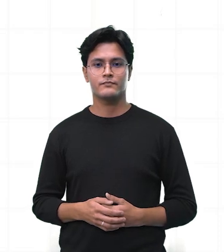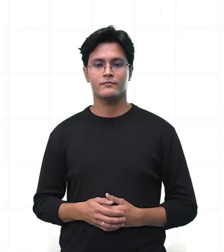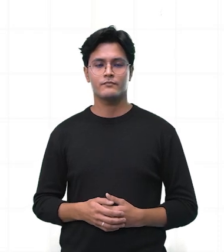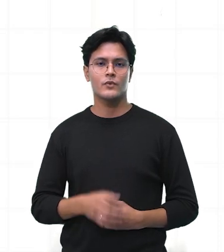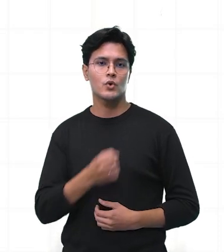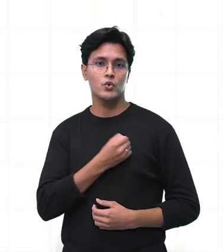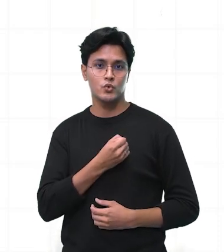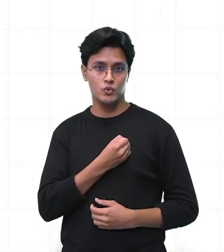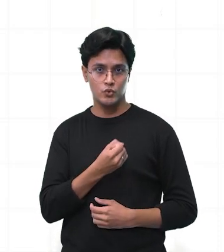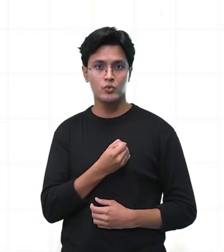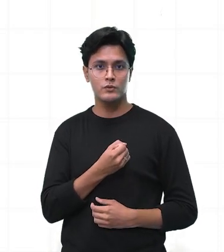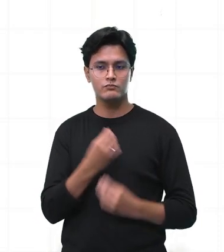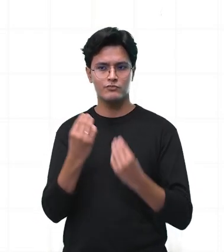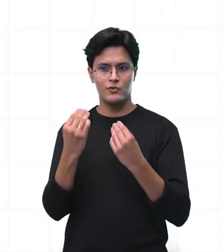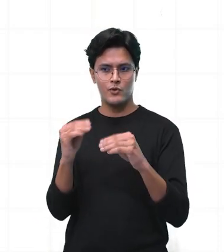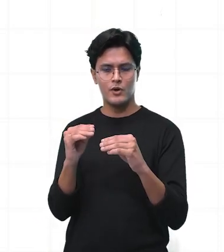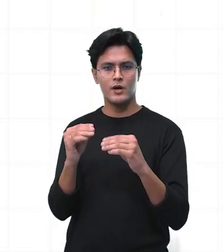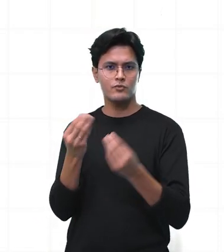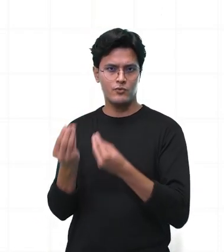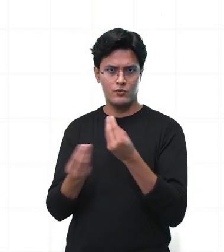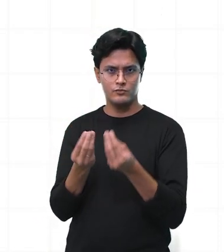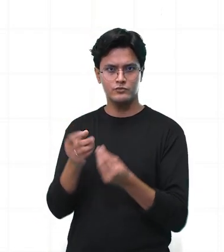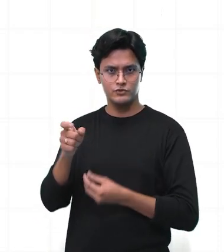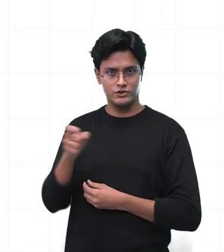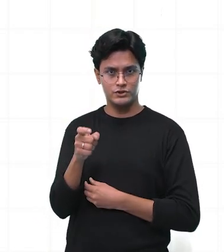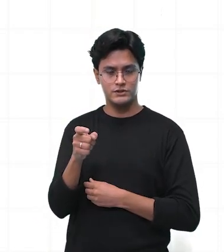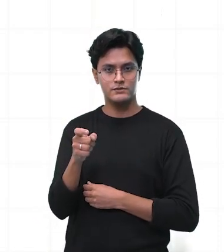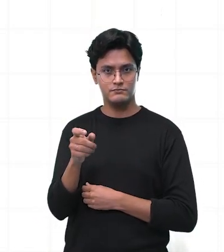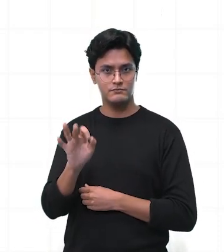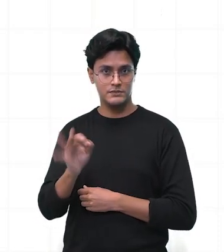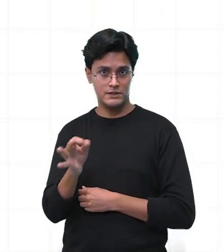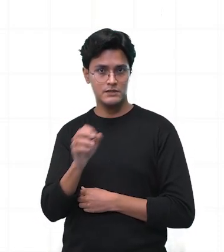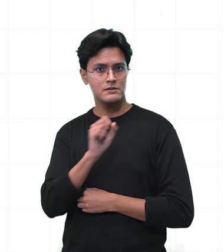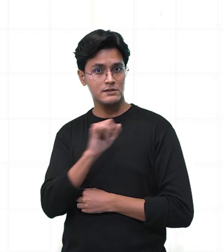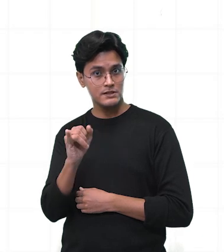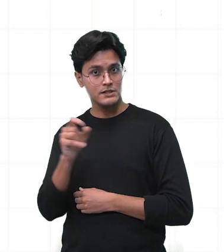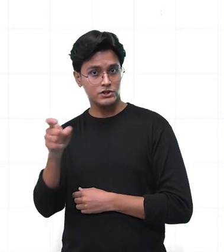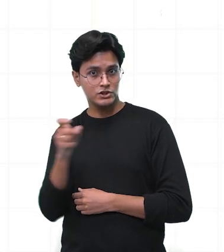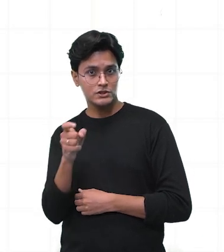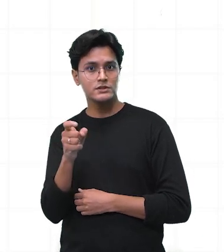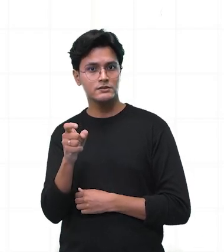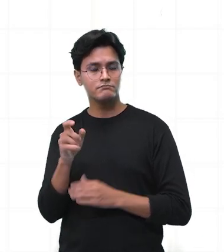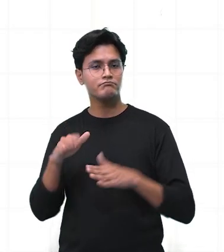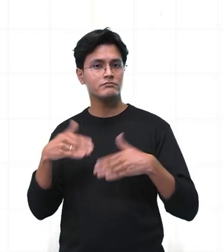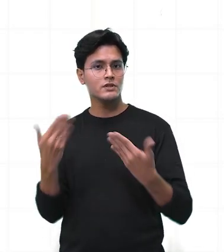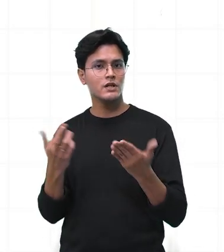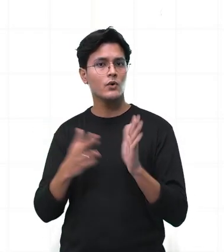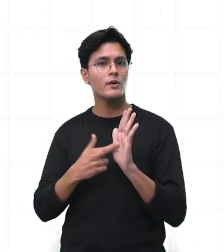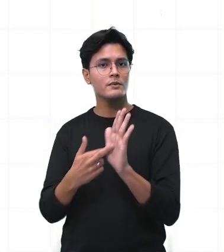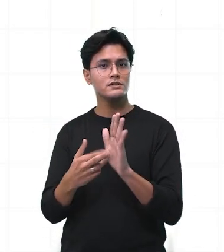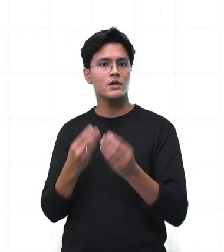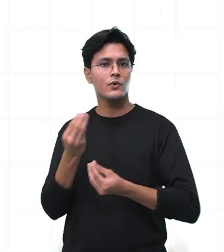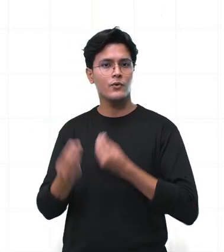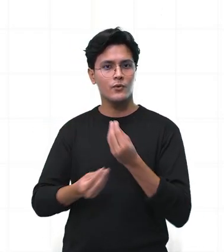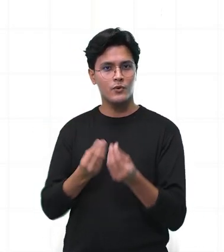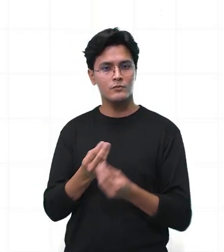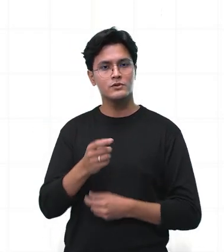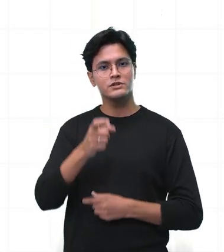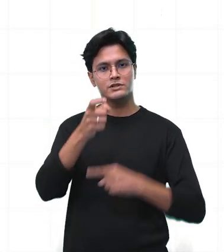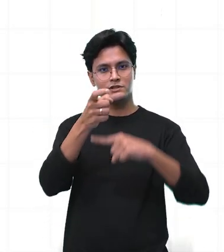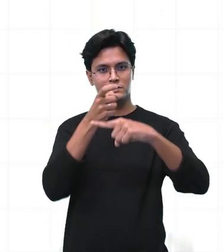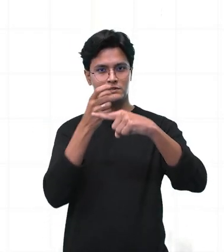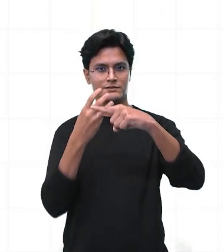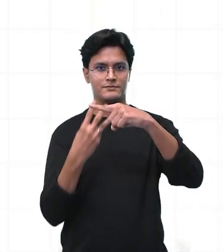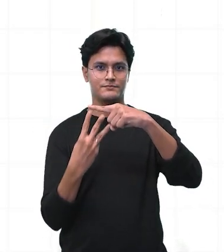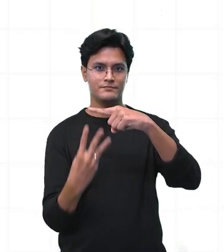de x, não foi? Então, se é x, eu vou representar como x dividido por 3.